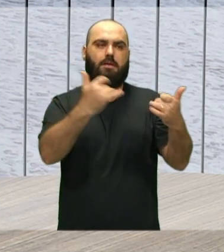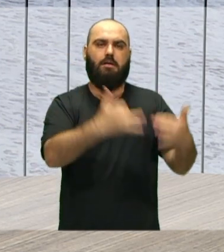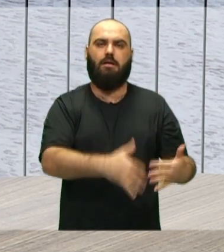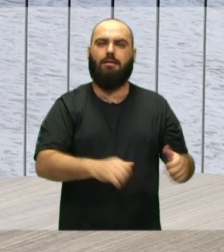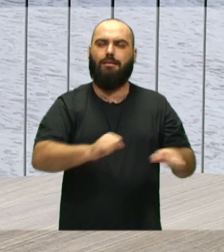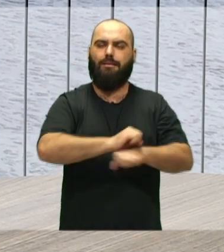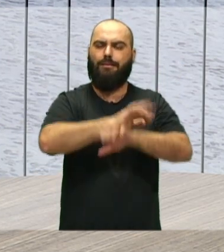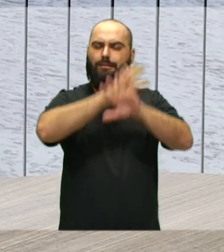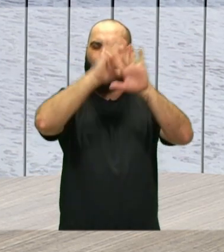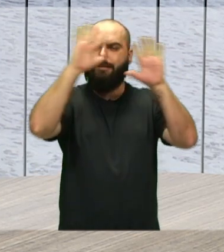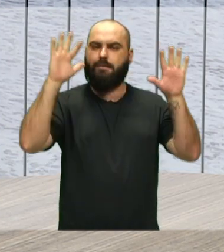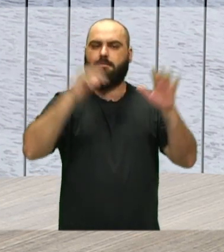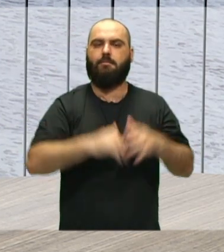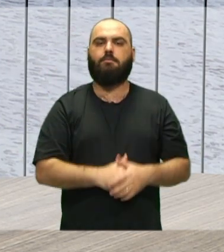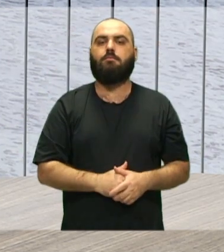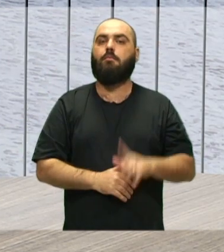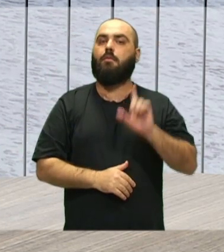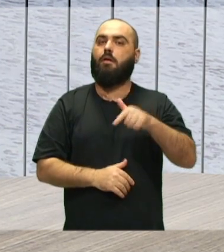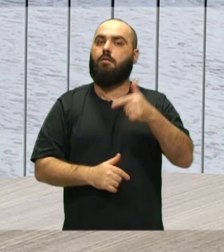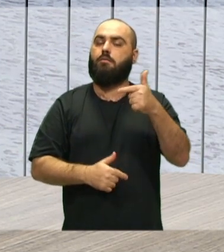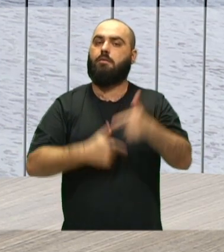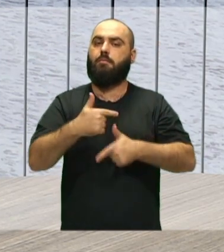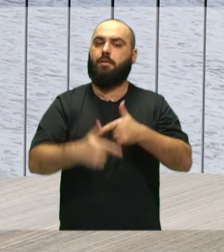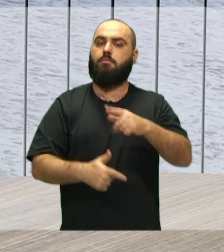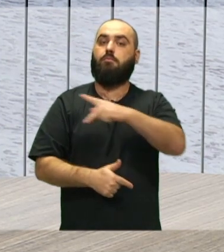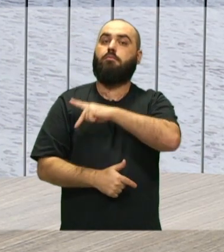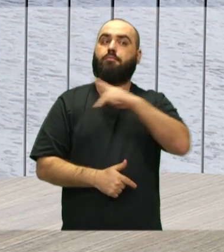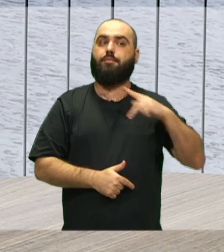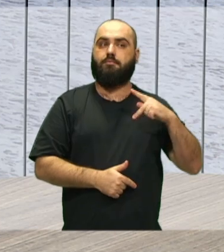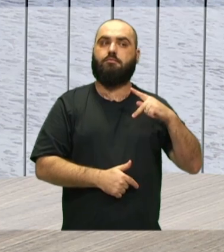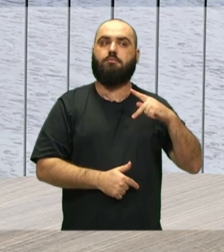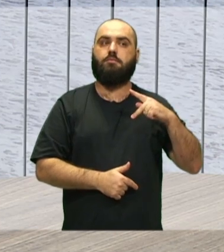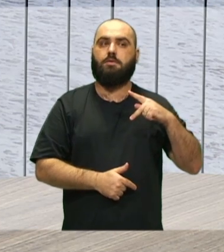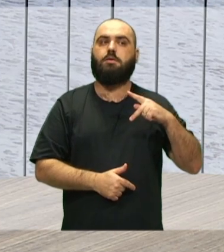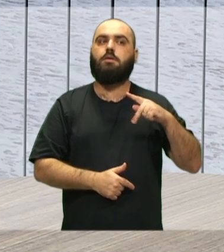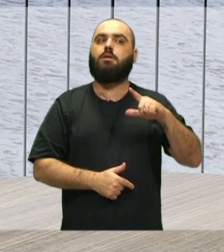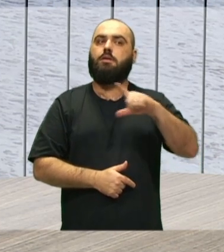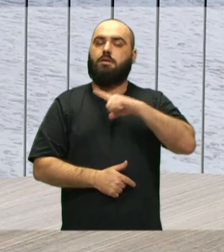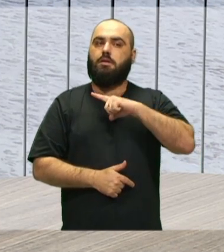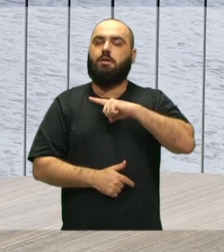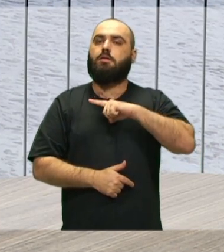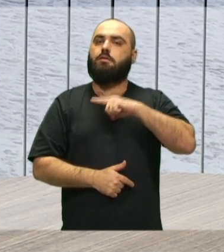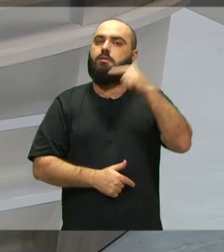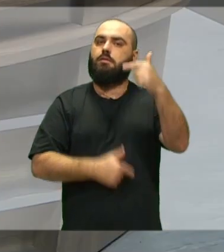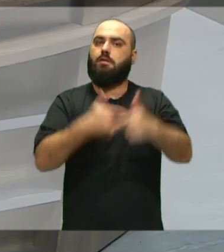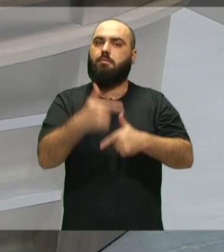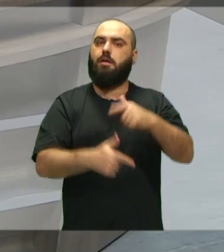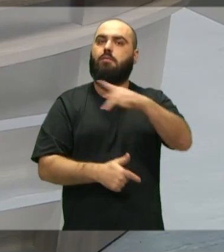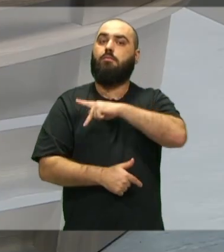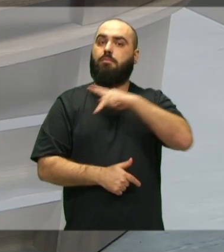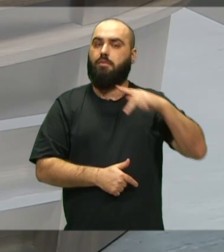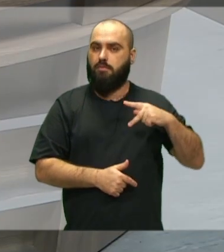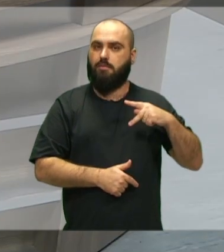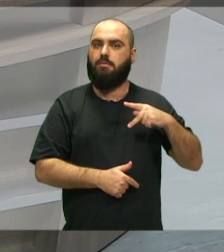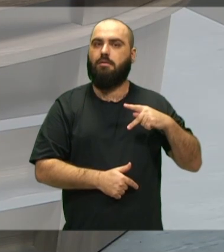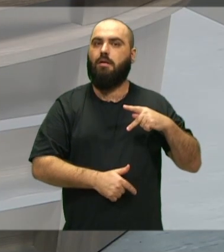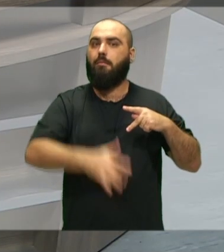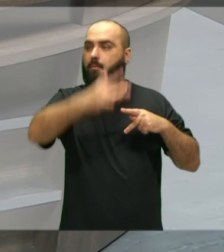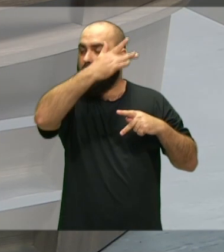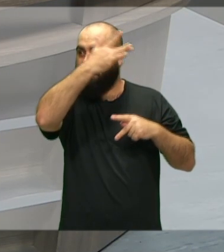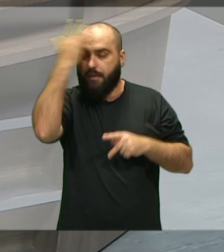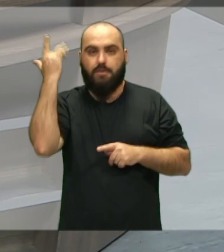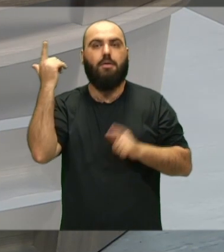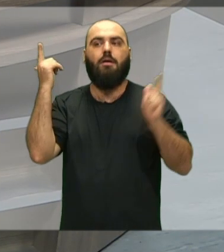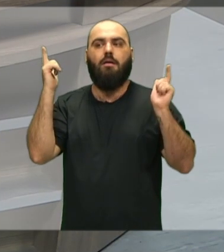desses temas é o serviço público. Então, como a gente tem o serviço público, todo cidadão tem acesso ao